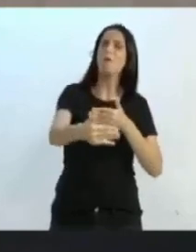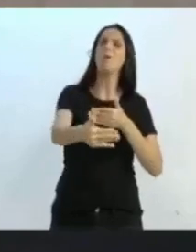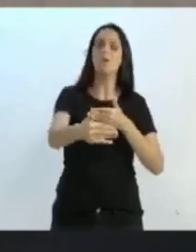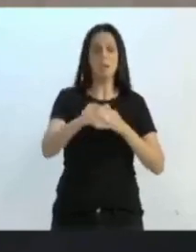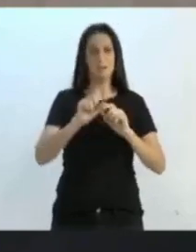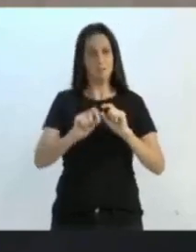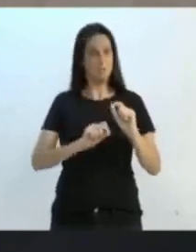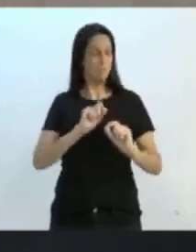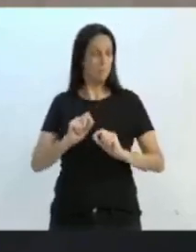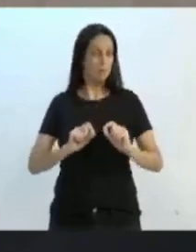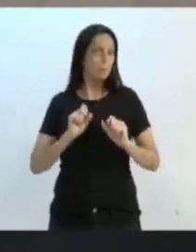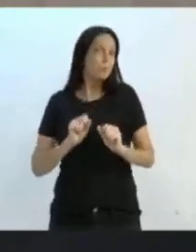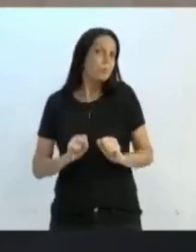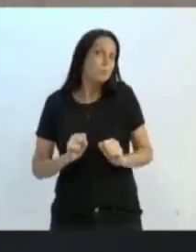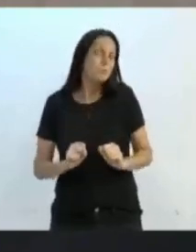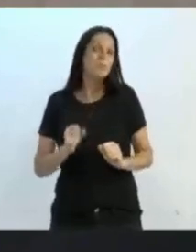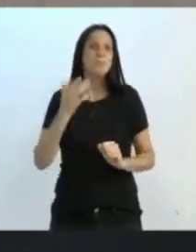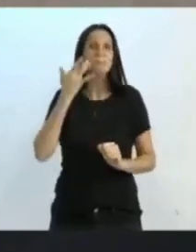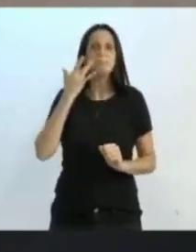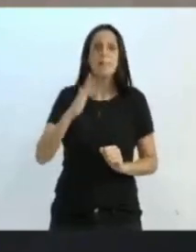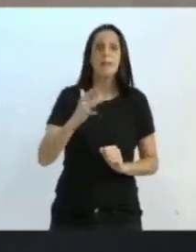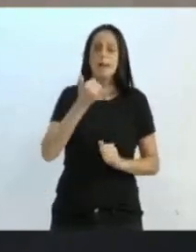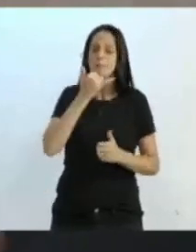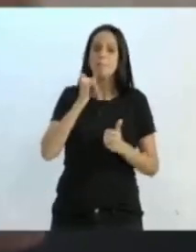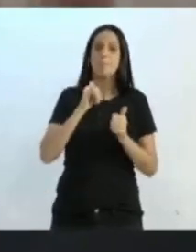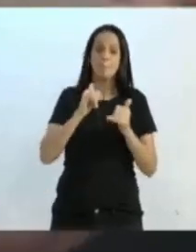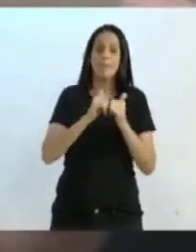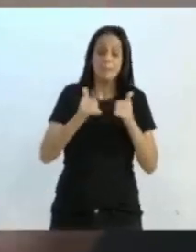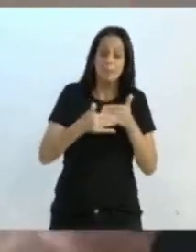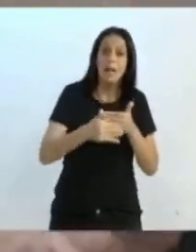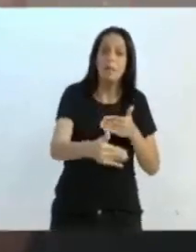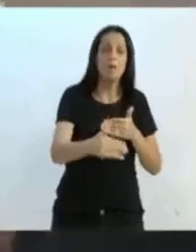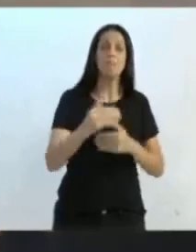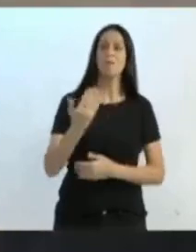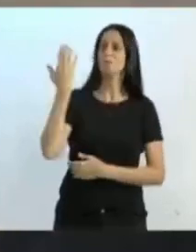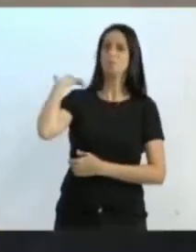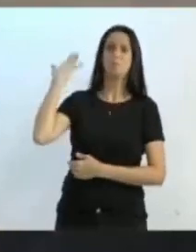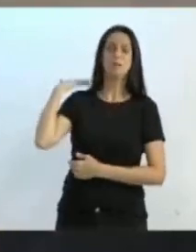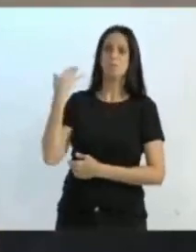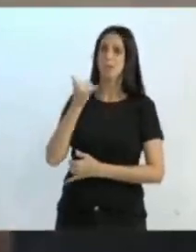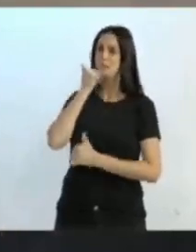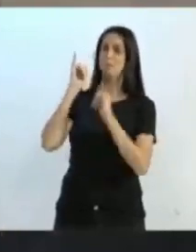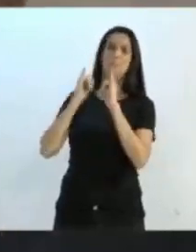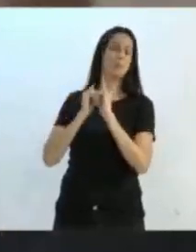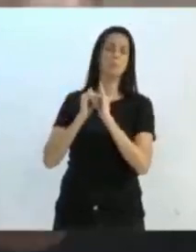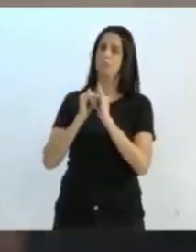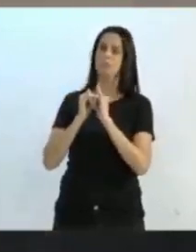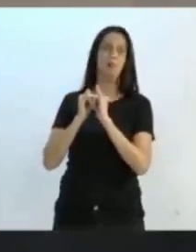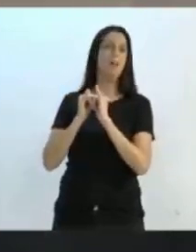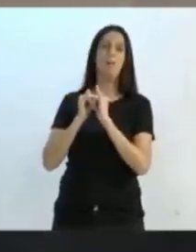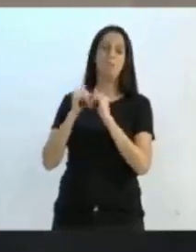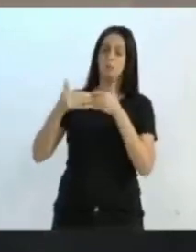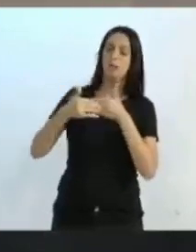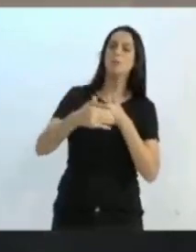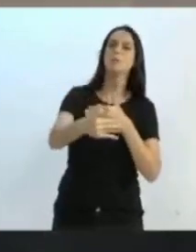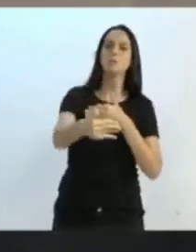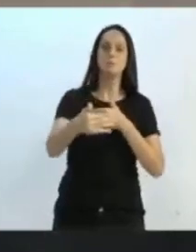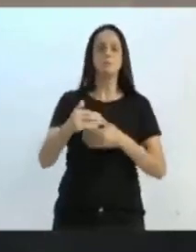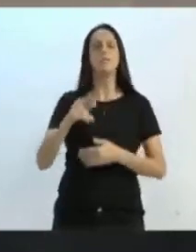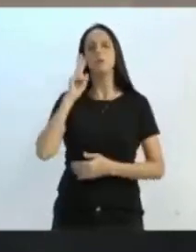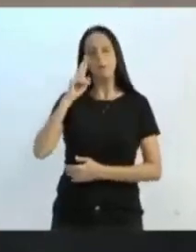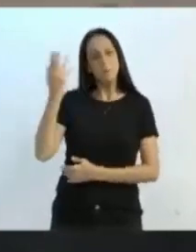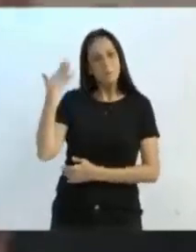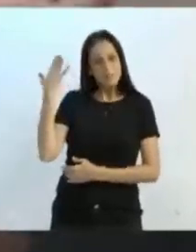fazer paralelamente esse perdão das dívidas que viriam para o futuro, não do passado, assim como fizeram de alguns empresários, que o